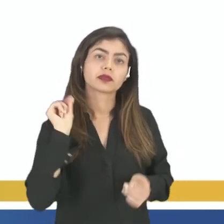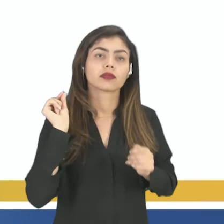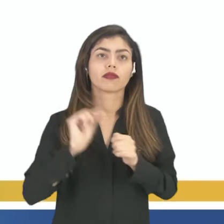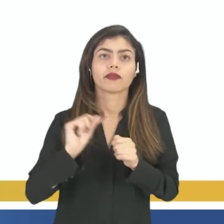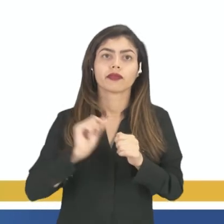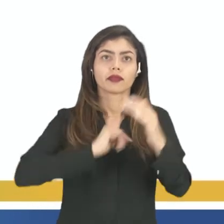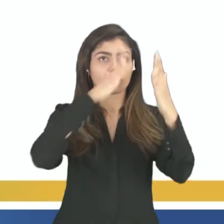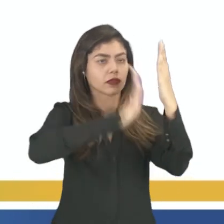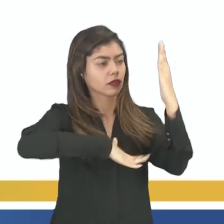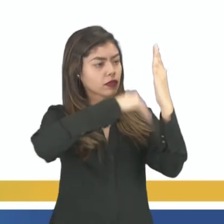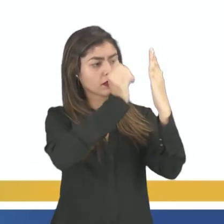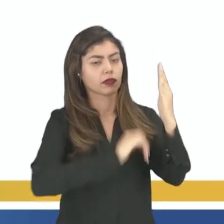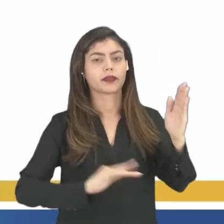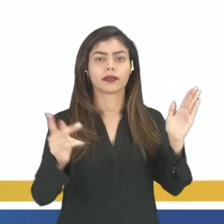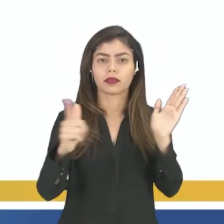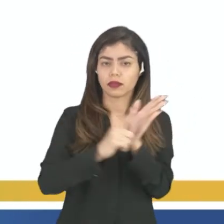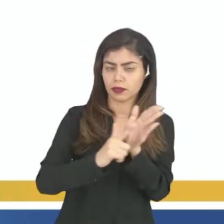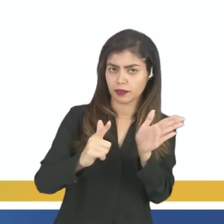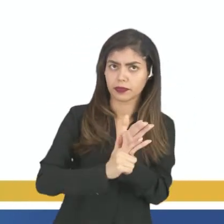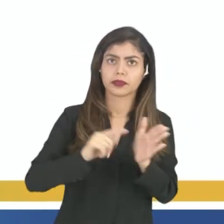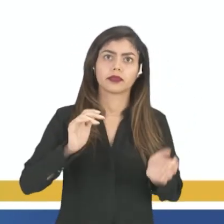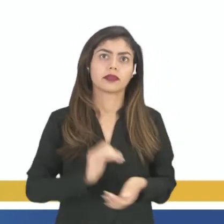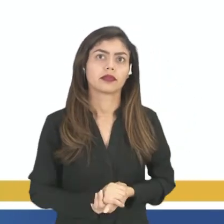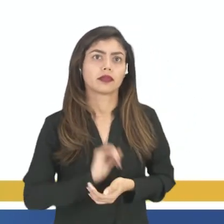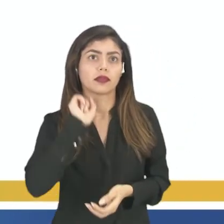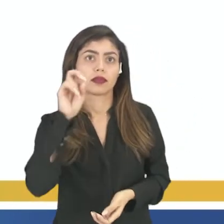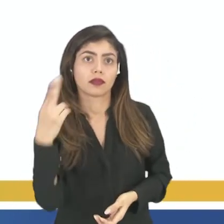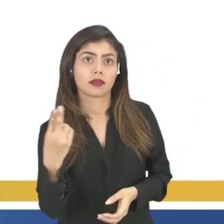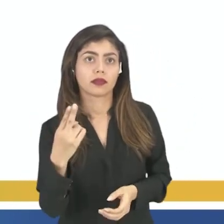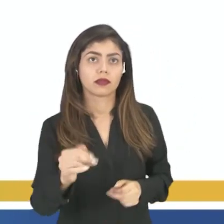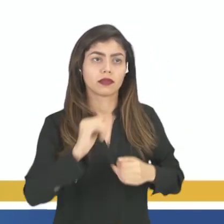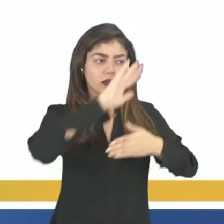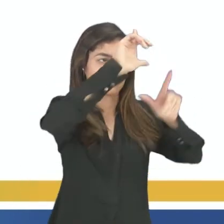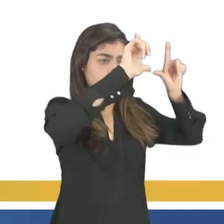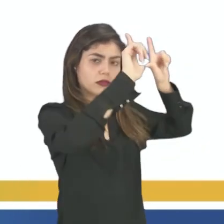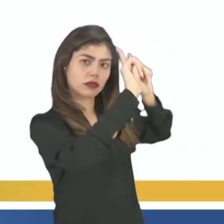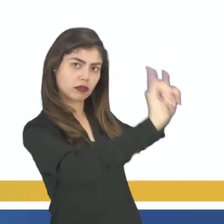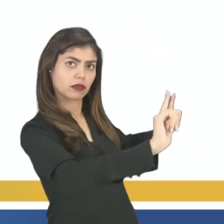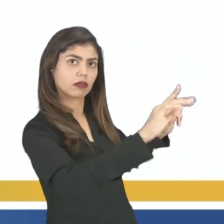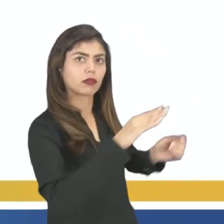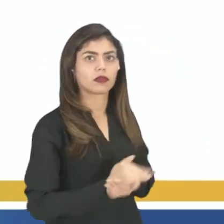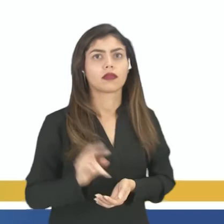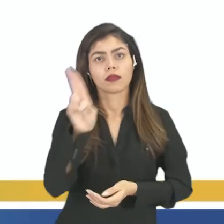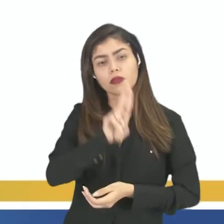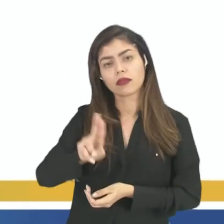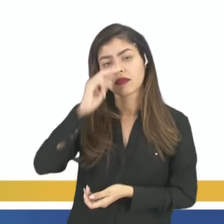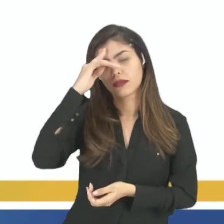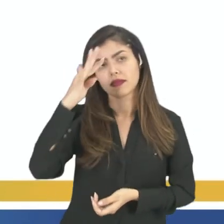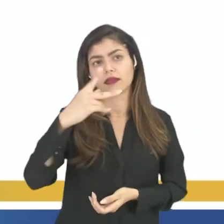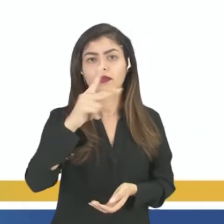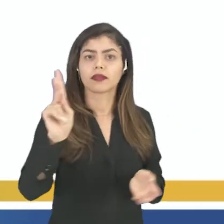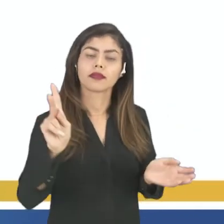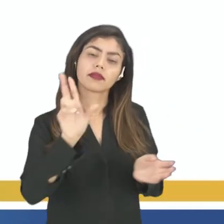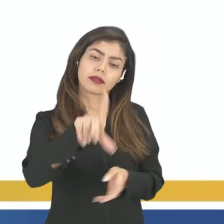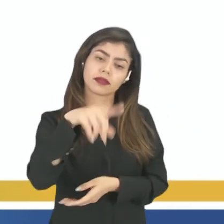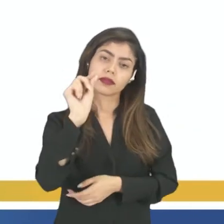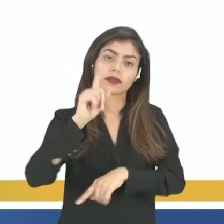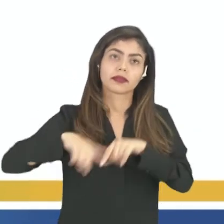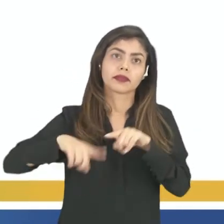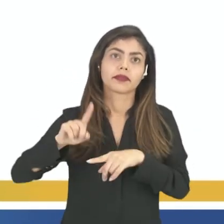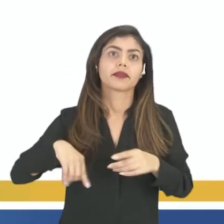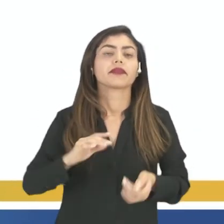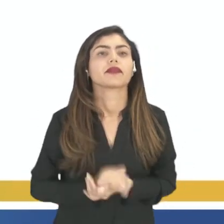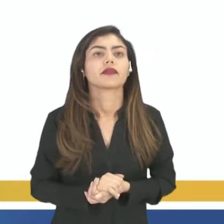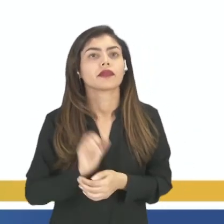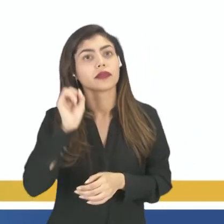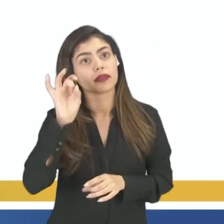numa tela, numa folha de papel ou numa cartolina. Use sua criatividade na escolha dos materiais.